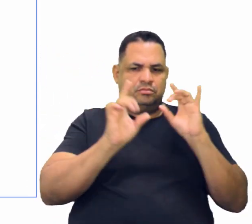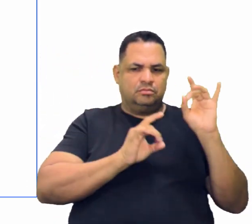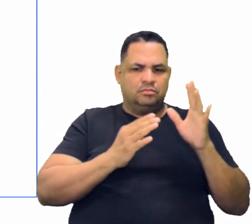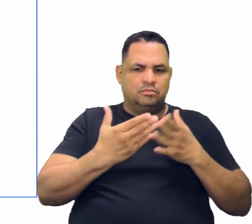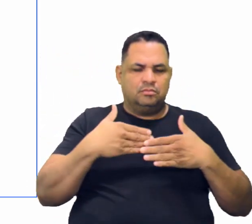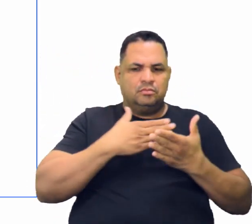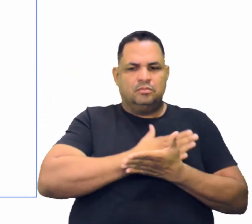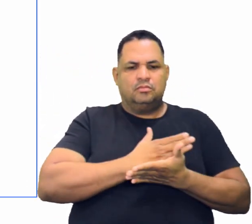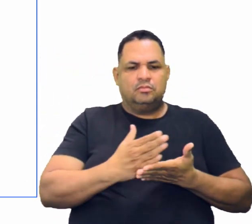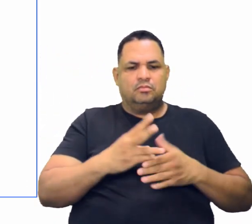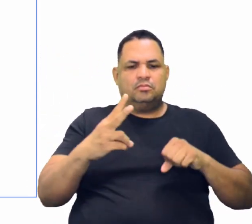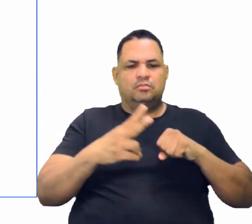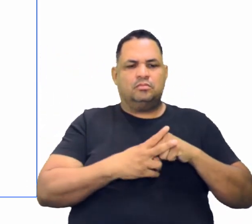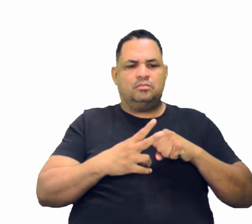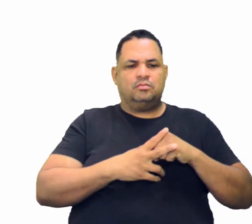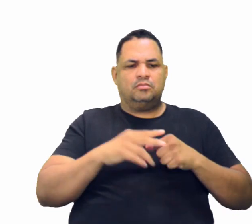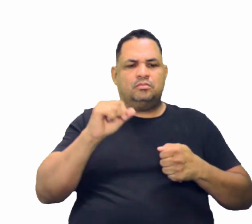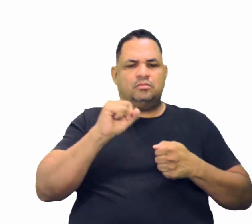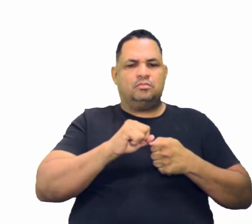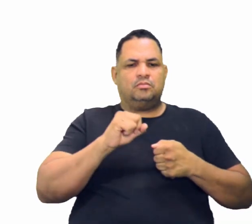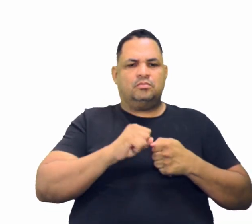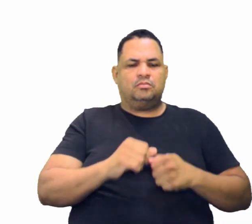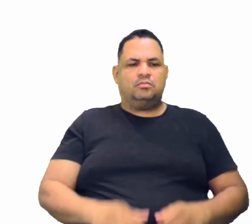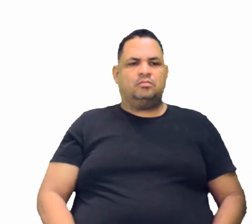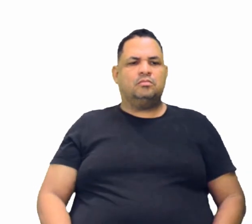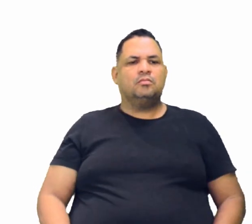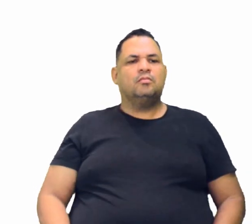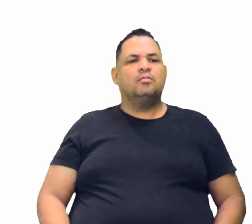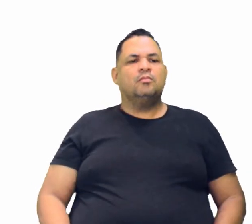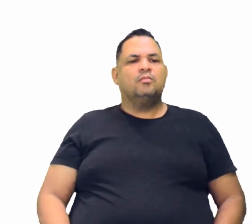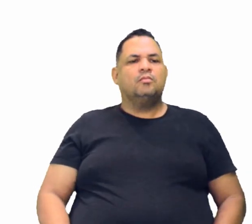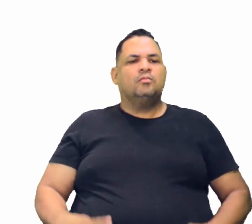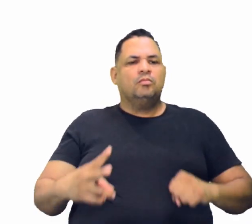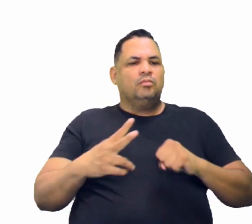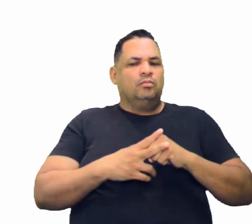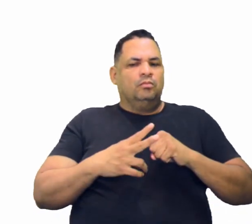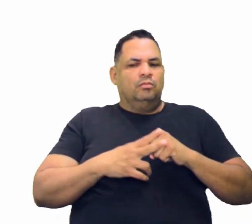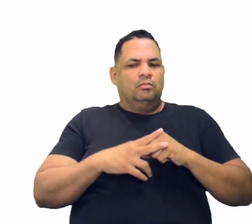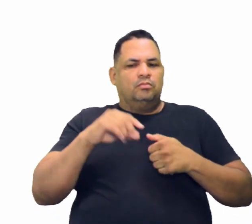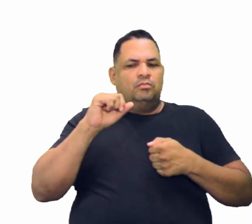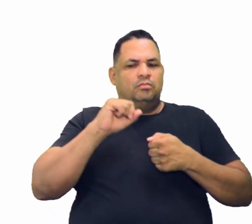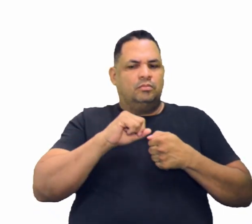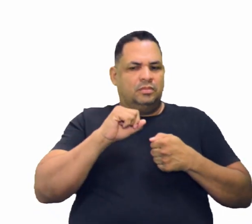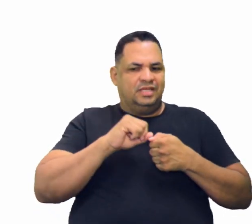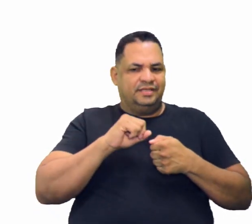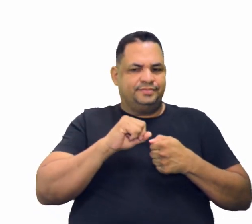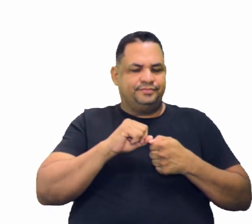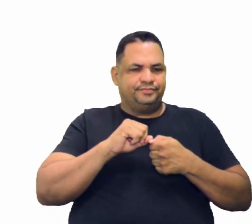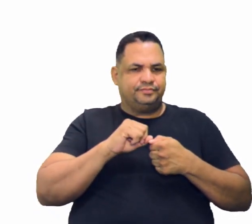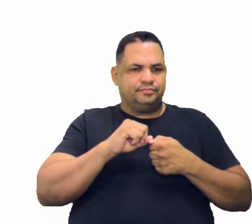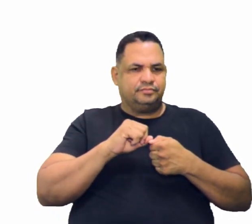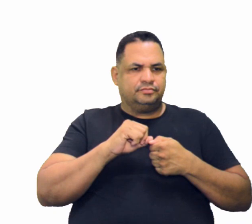lá, começando pelo verbo fazer. O verbo fazer,